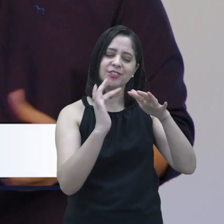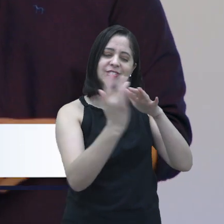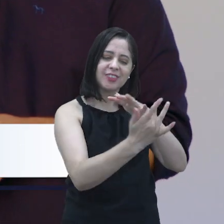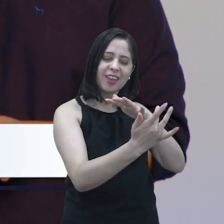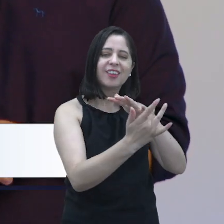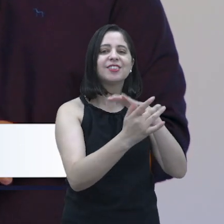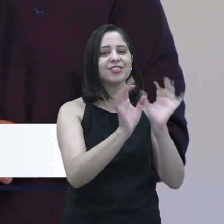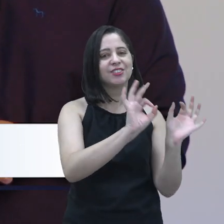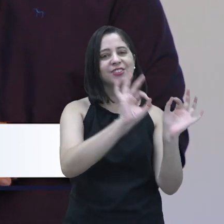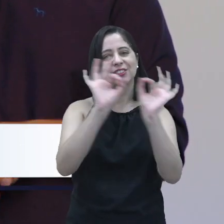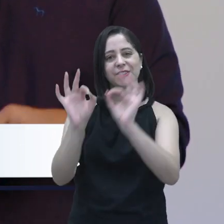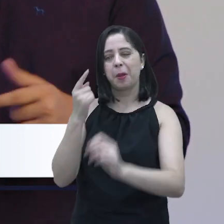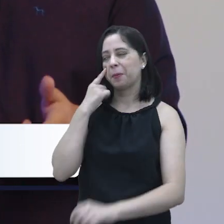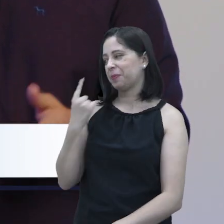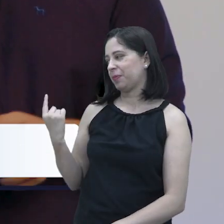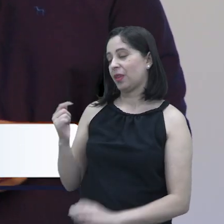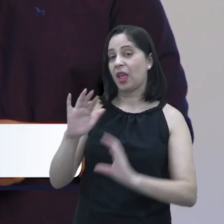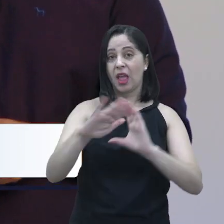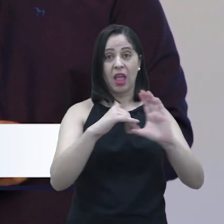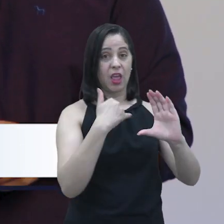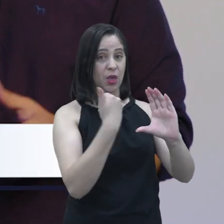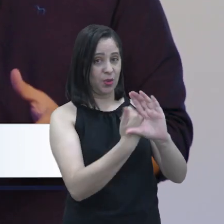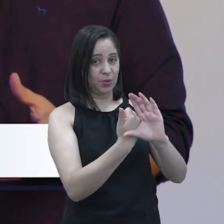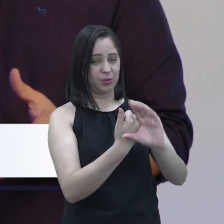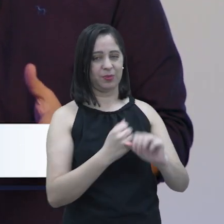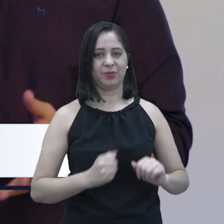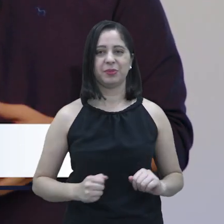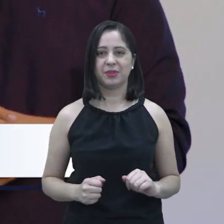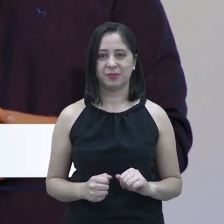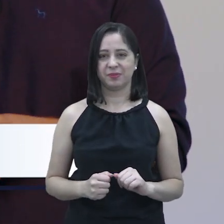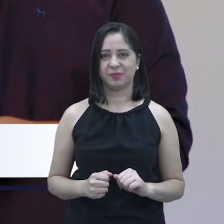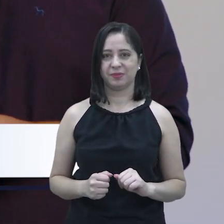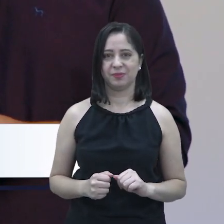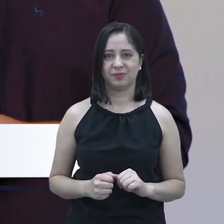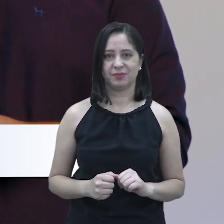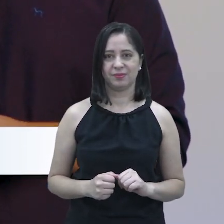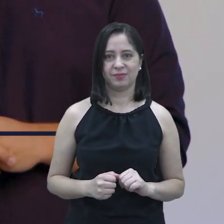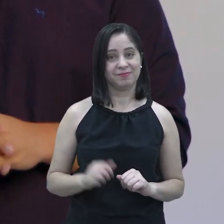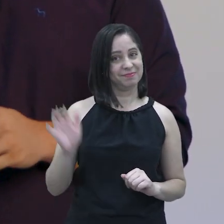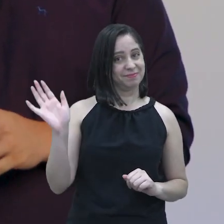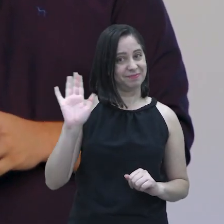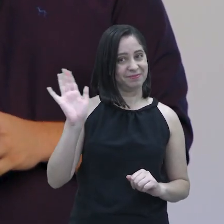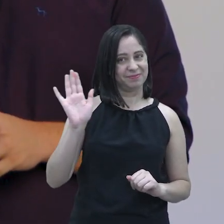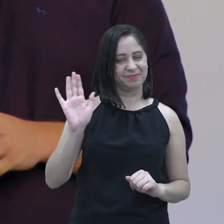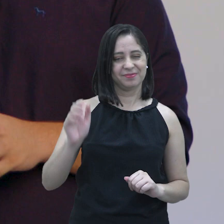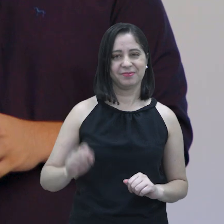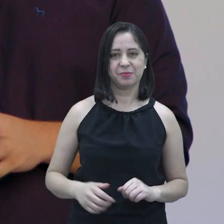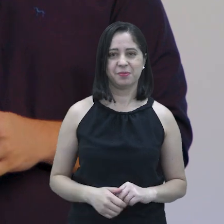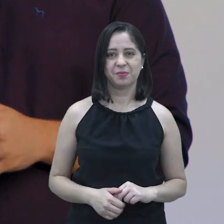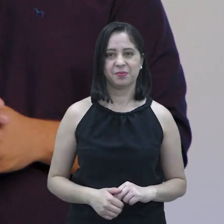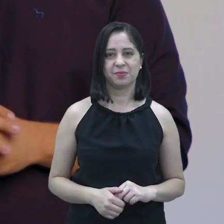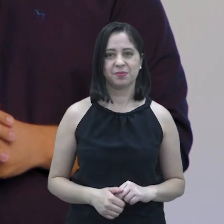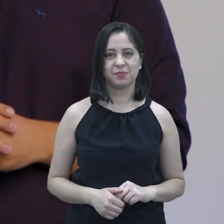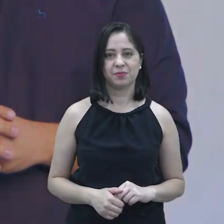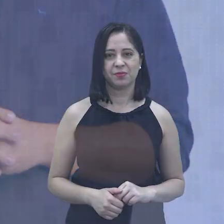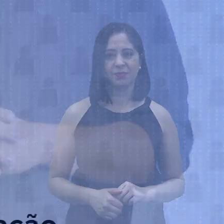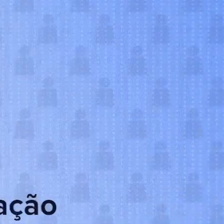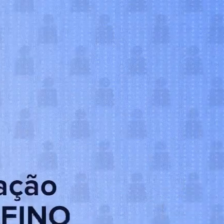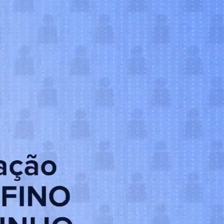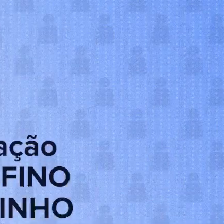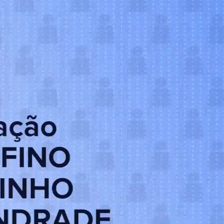toda a programação da TV Câmara no YouTube, em @TV Câmara SJC. Até mais, tchau, tchau!